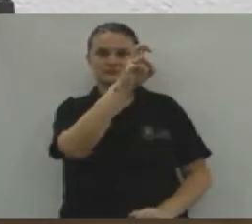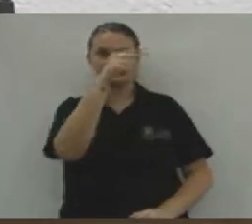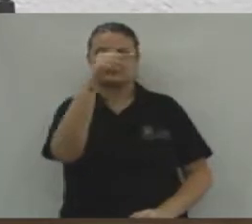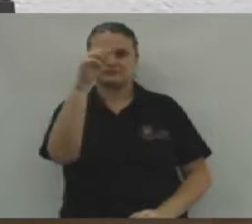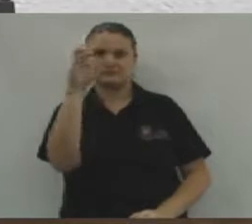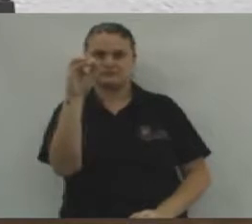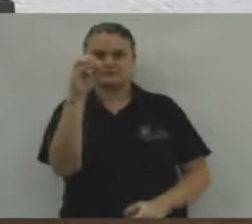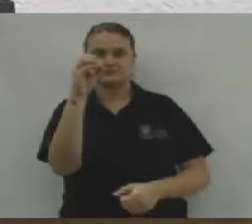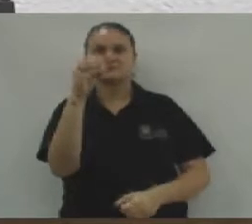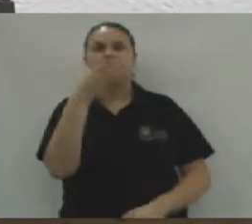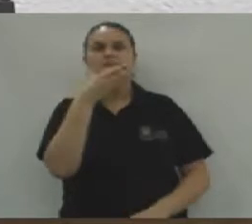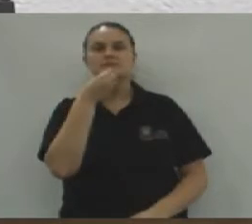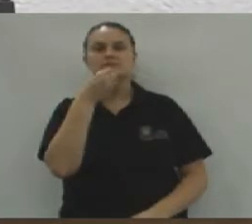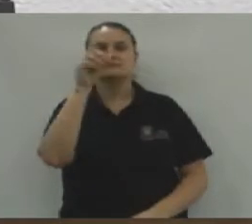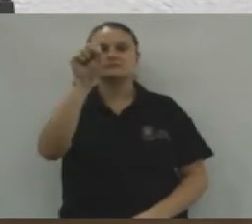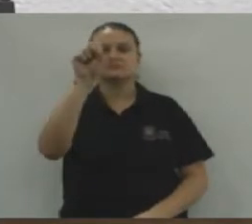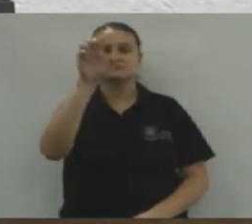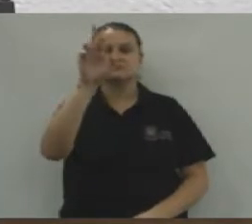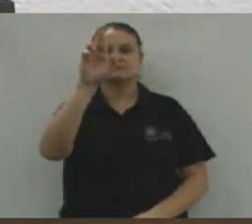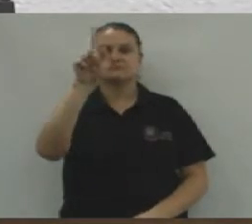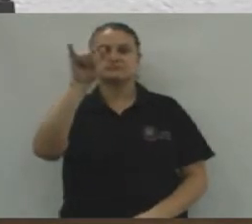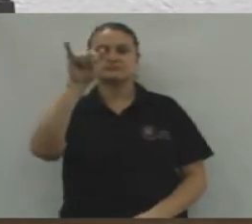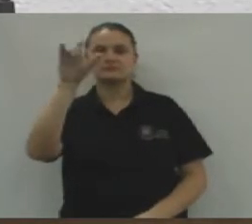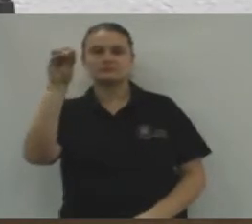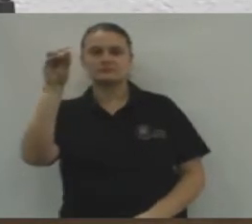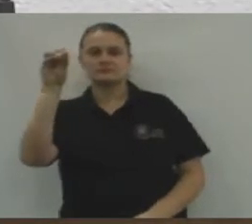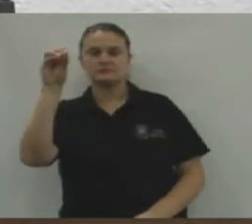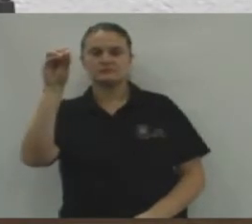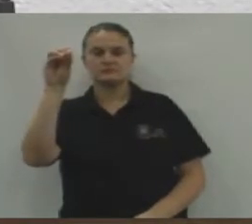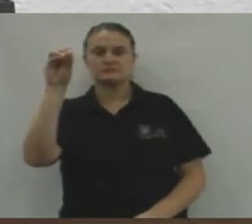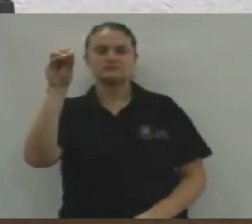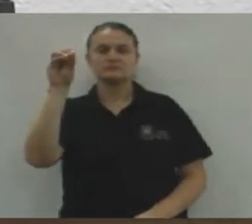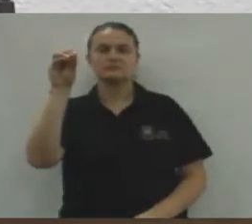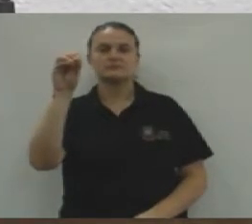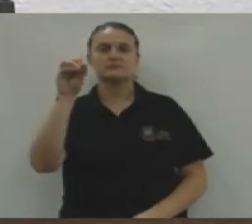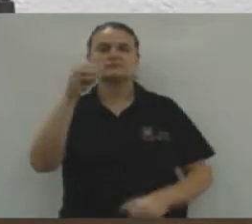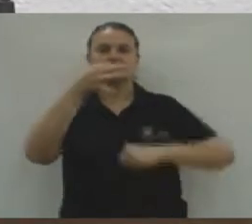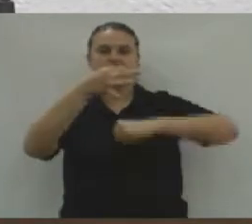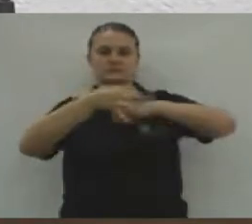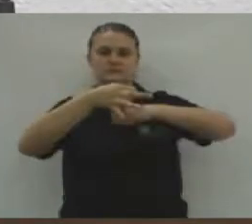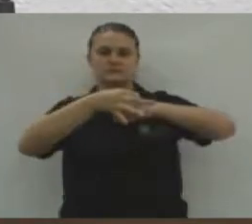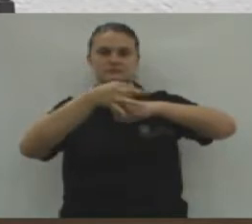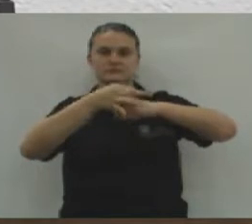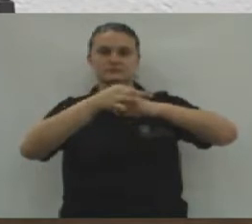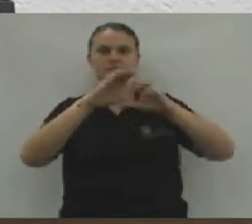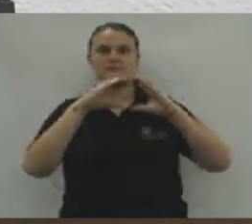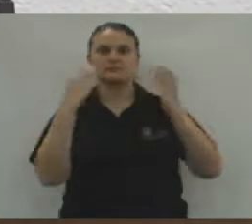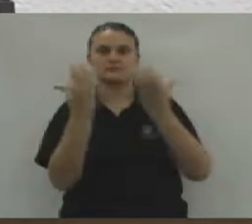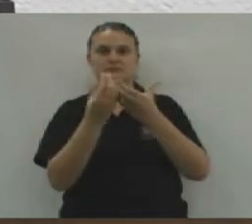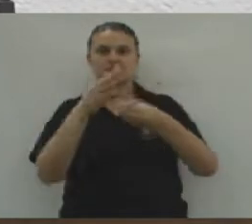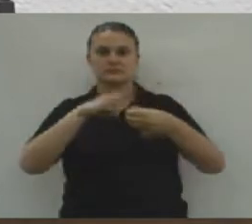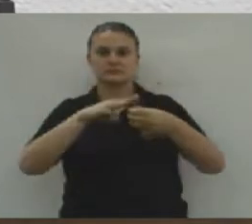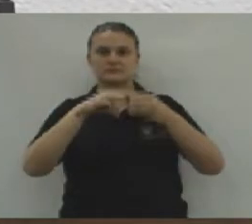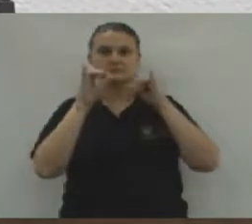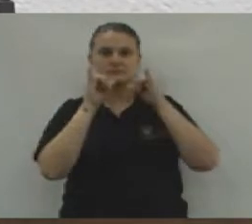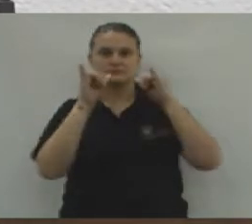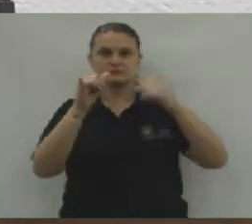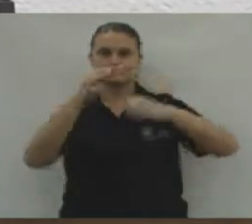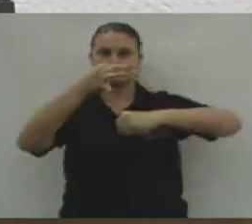570/17, do senhor Sérgio João do Piatti, contador da Câmara Municipal, informando que